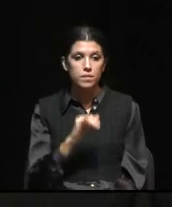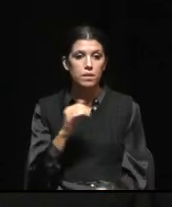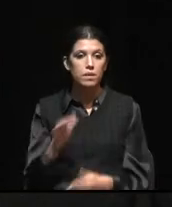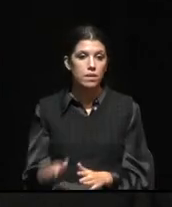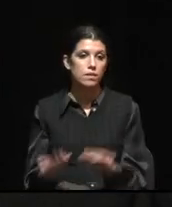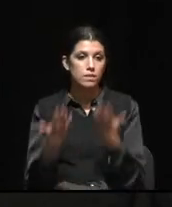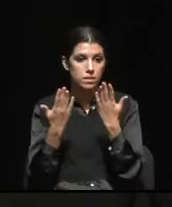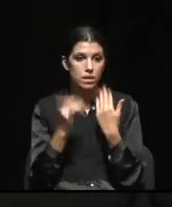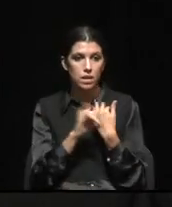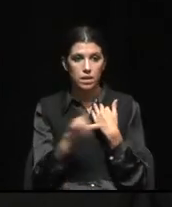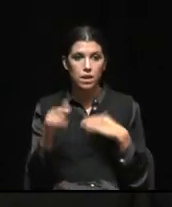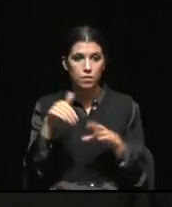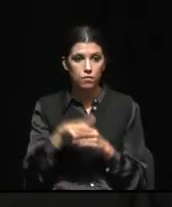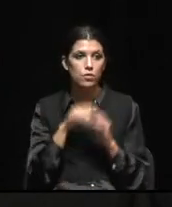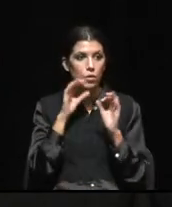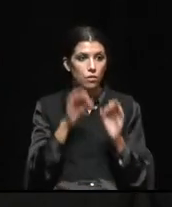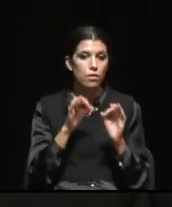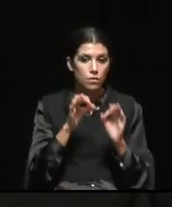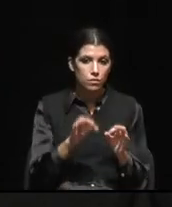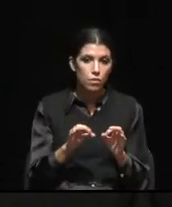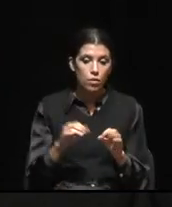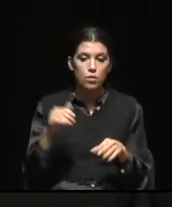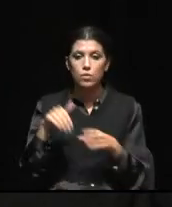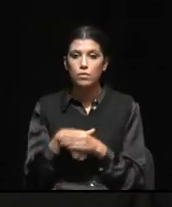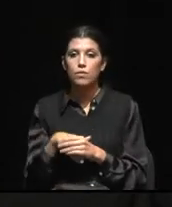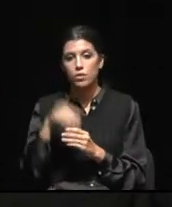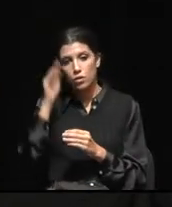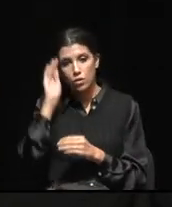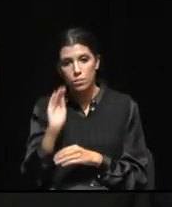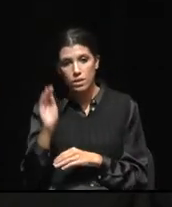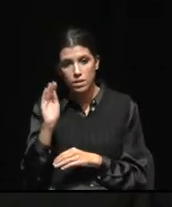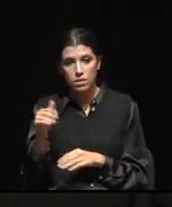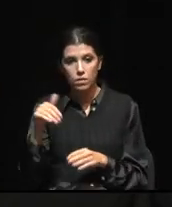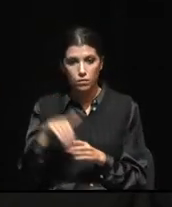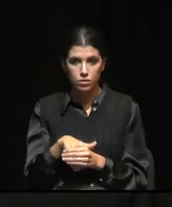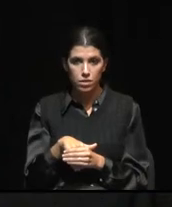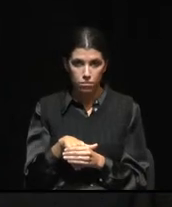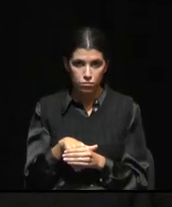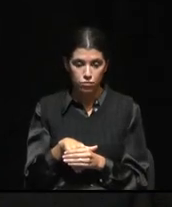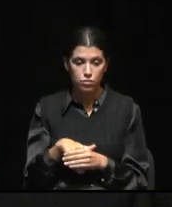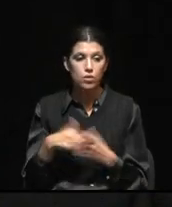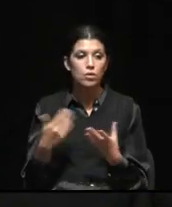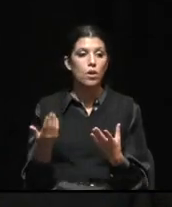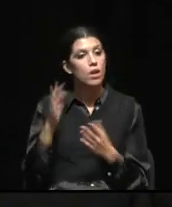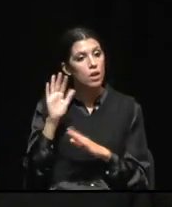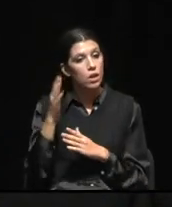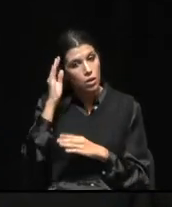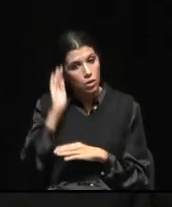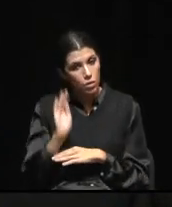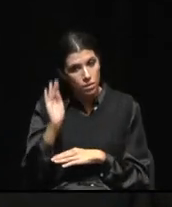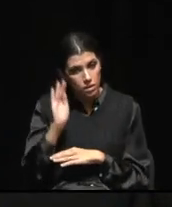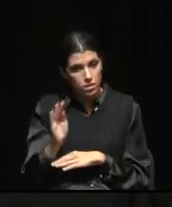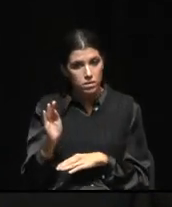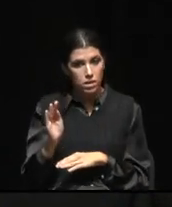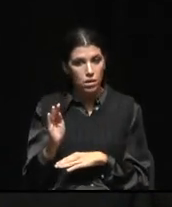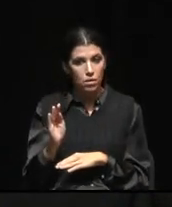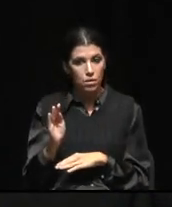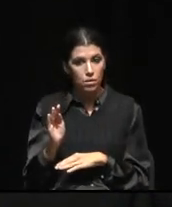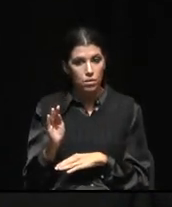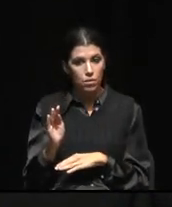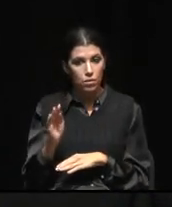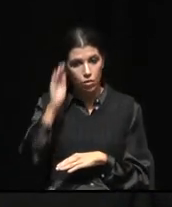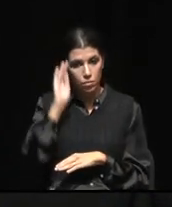saudação iniciativa Liberal votou a favor no voto da recomendação vamos votar quem Vota contra